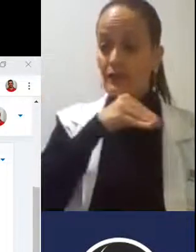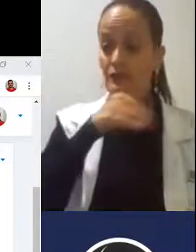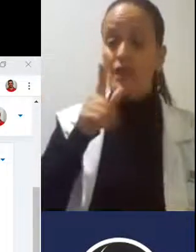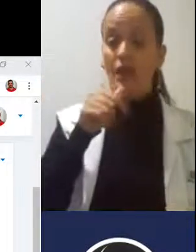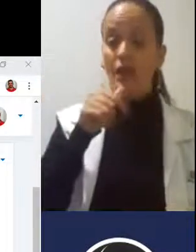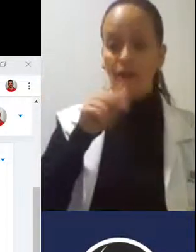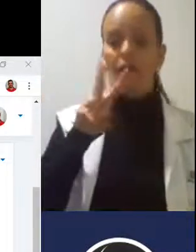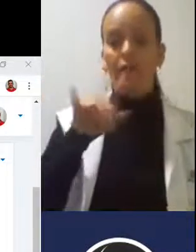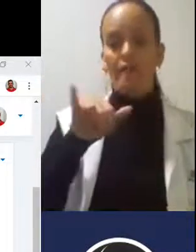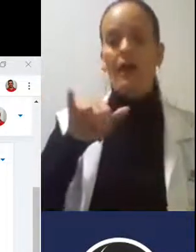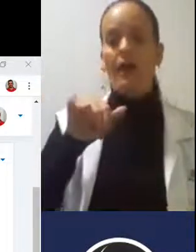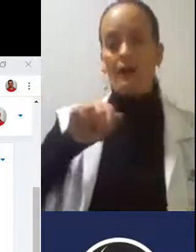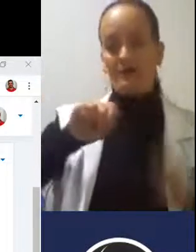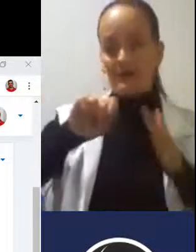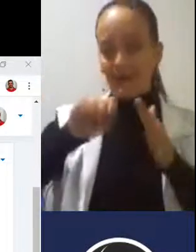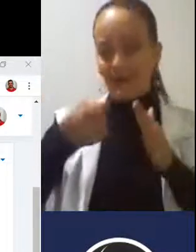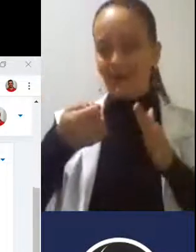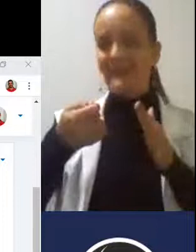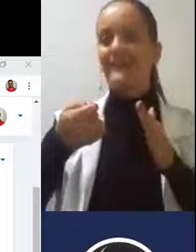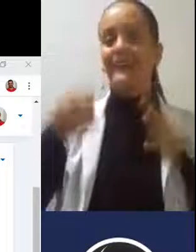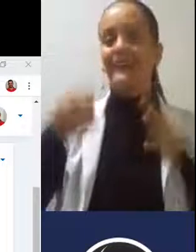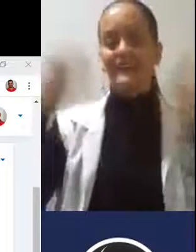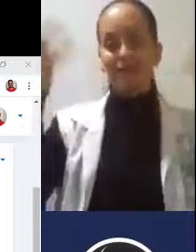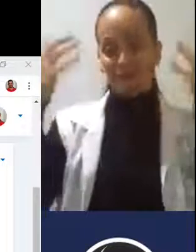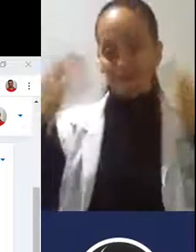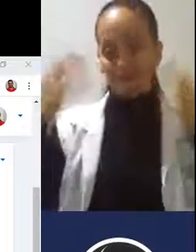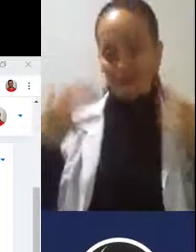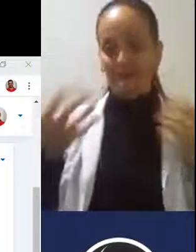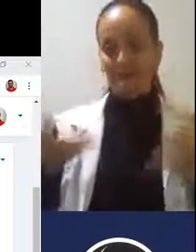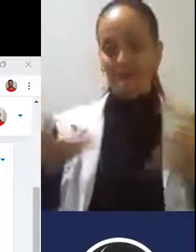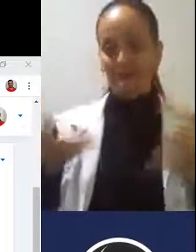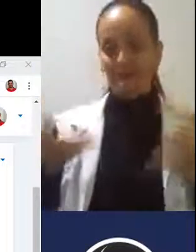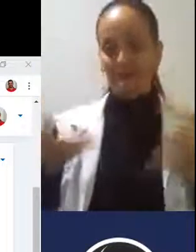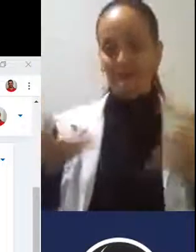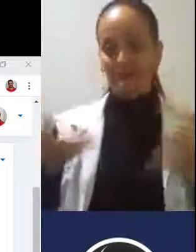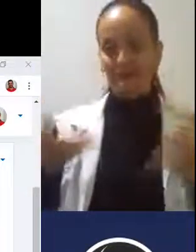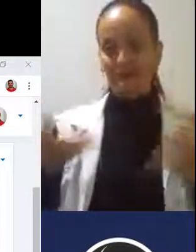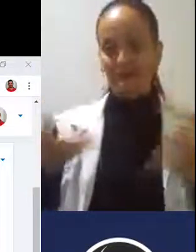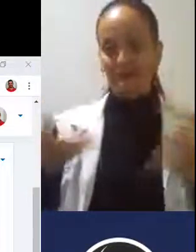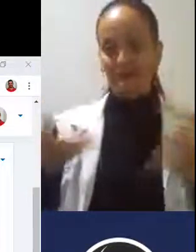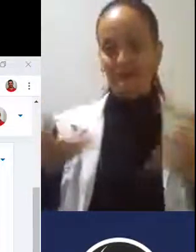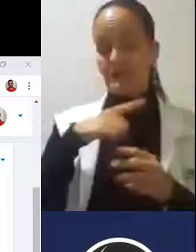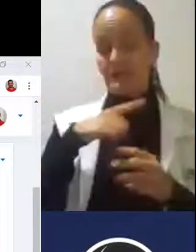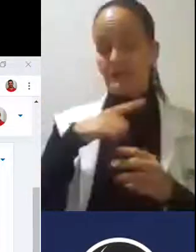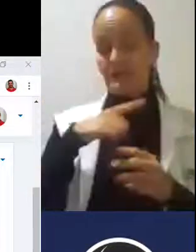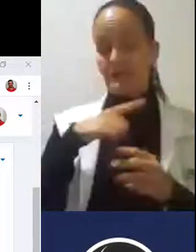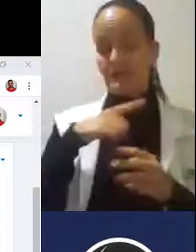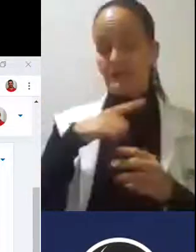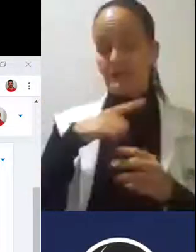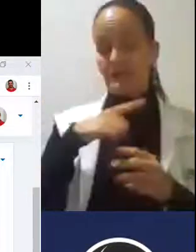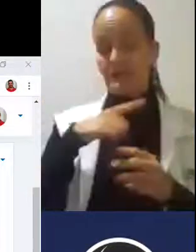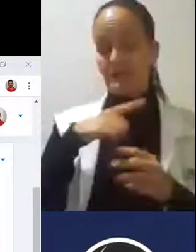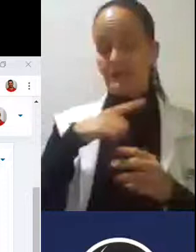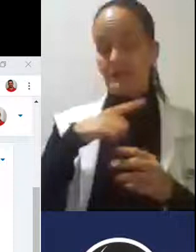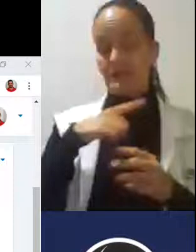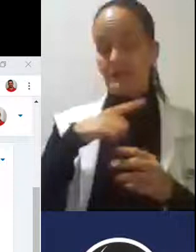Nesse caso aqui, a gente tem 3 resistores, né? A gente tem 3 cargas que vão consumir essa energia.